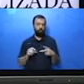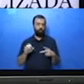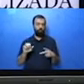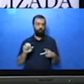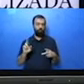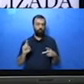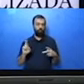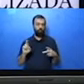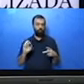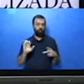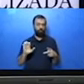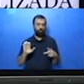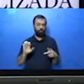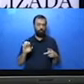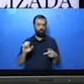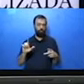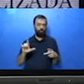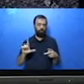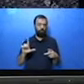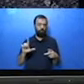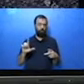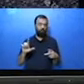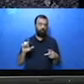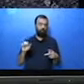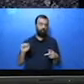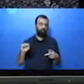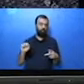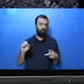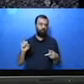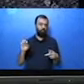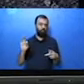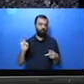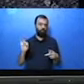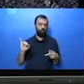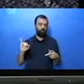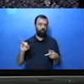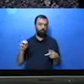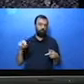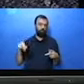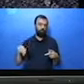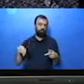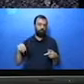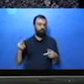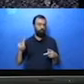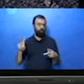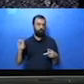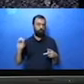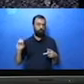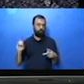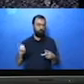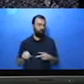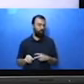localizado acima do nível do mar. Olha exemplo de depressões.